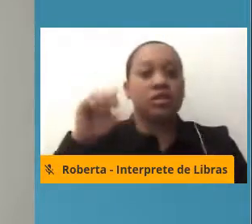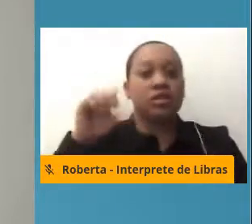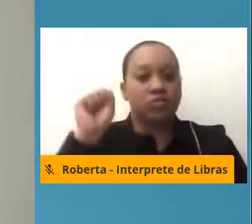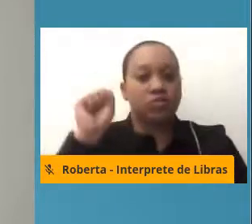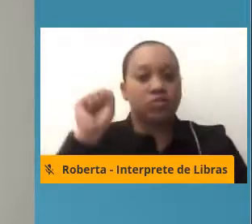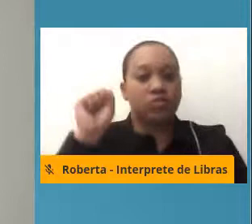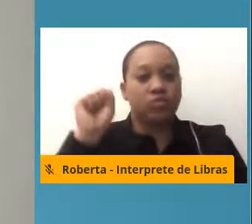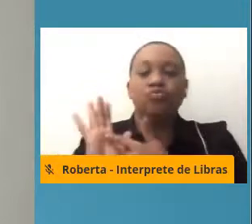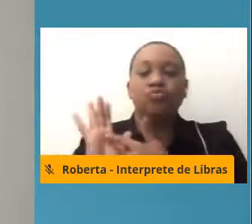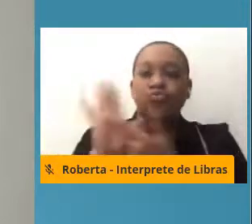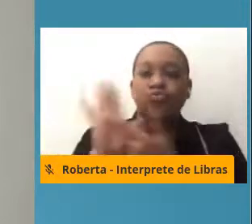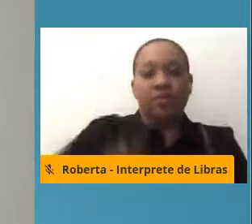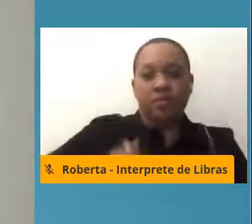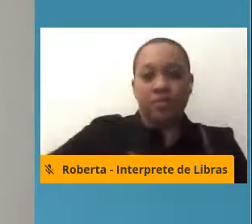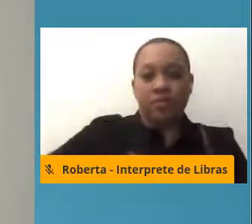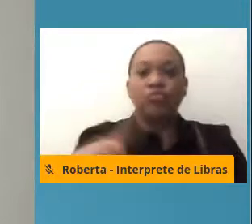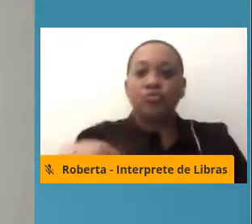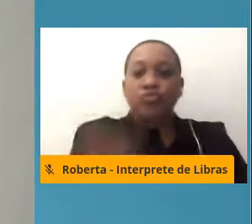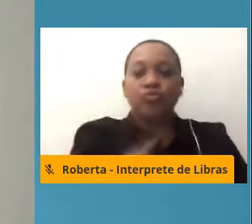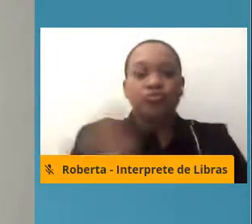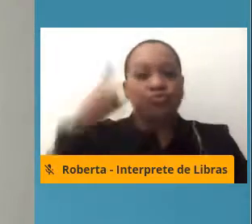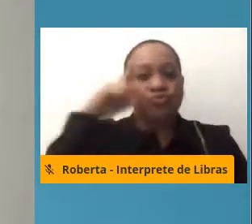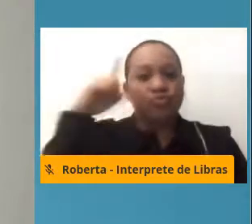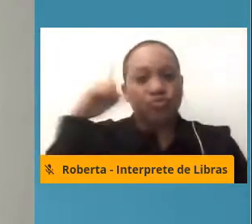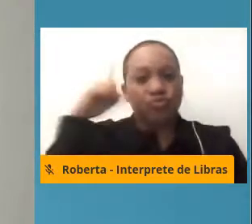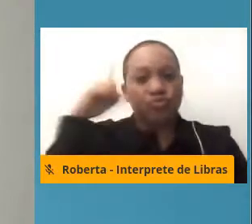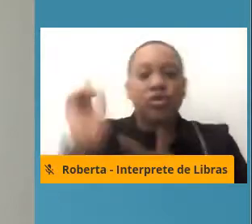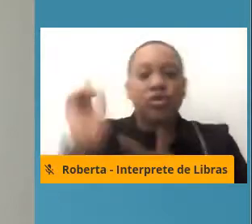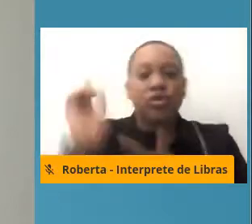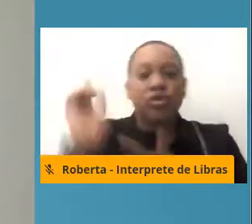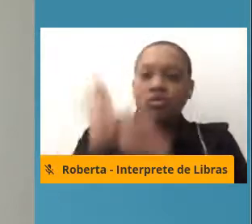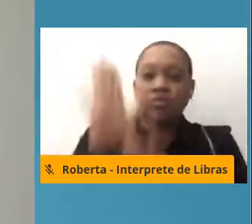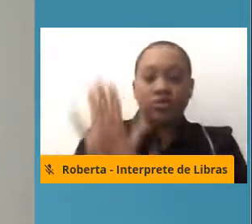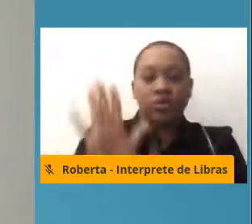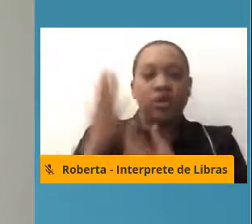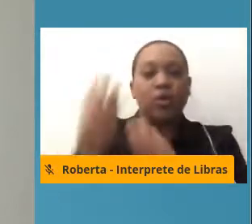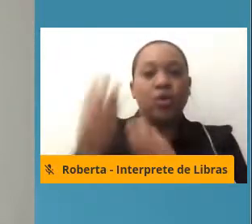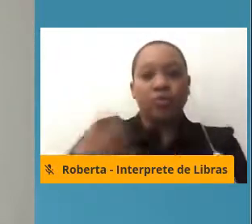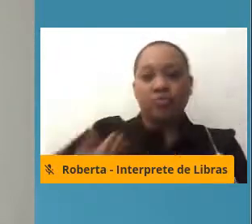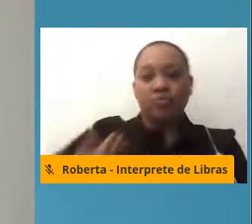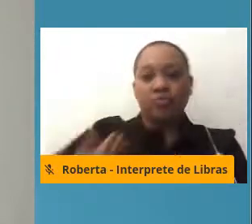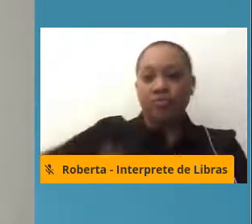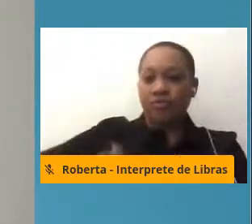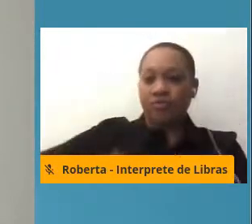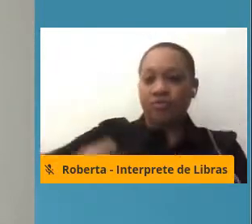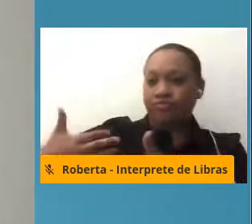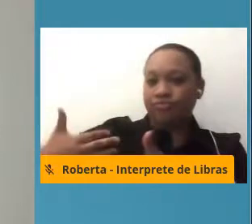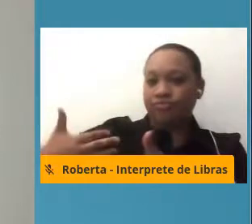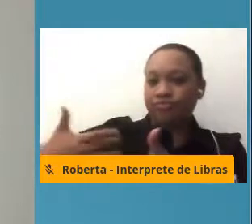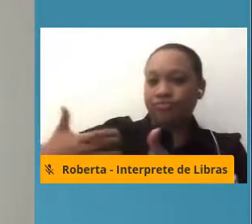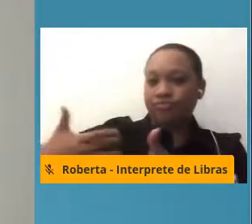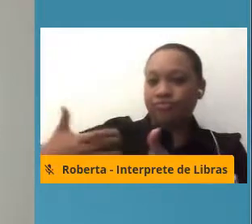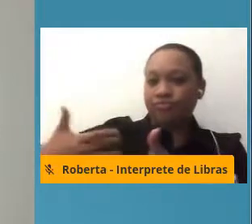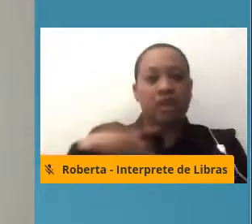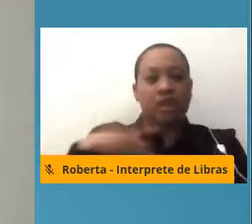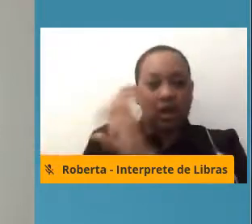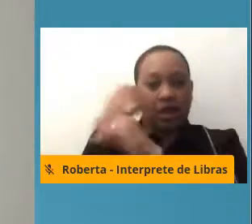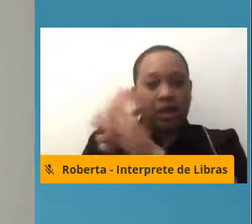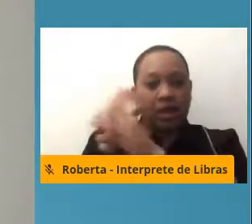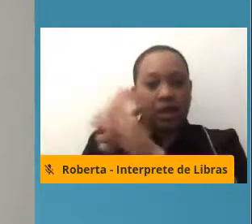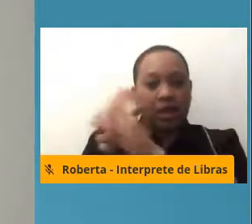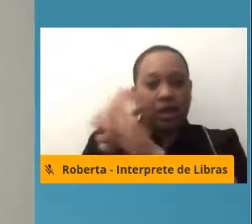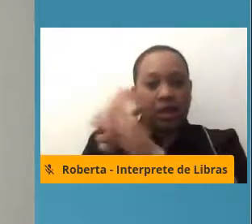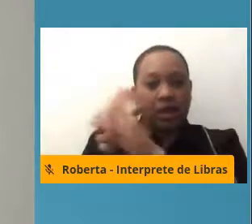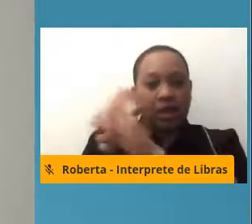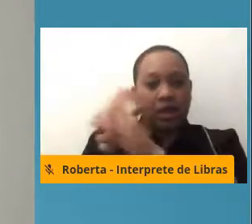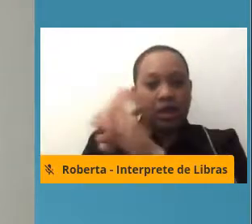dessa vivência que essas pessoas que vão falar para vocês têm no laboratório, trazer um pouquinho disso para vocês, como é a finalidade do festival. E no